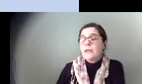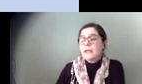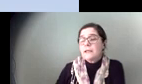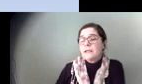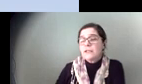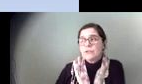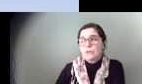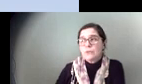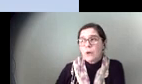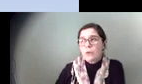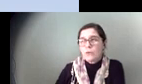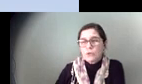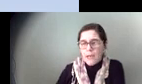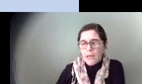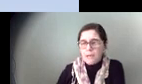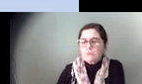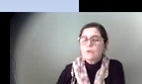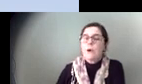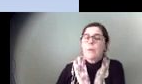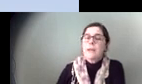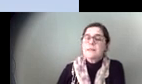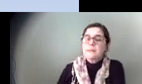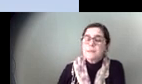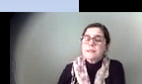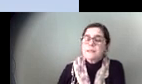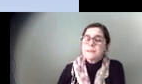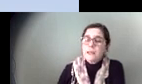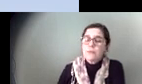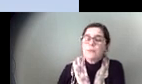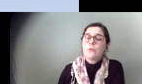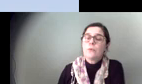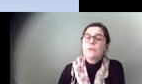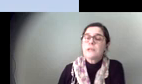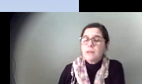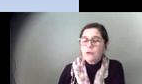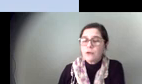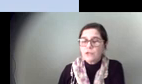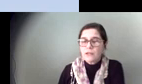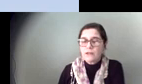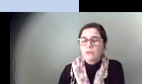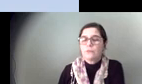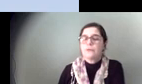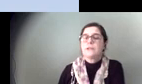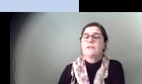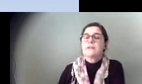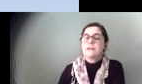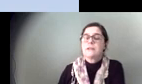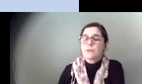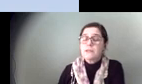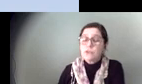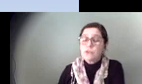não deixando algo muito raso, mas sim percebendo o potencial de cada aluno